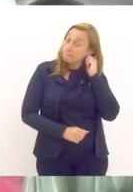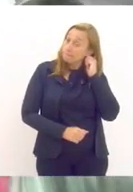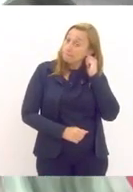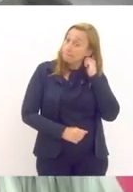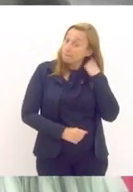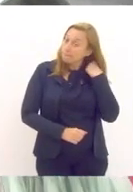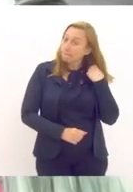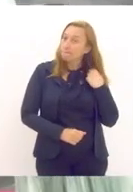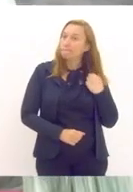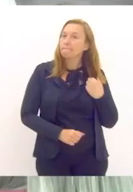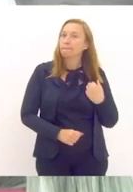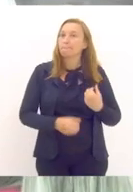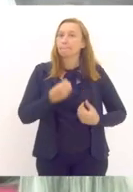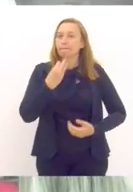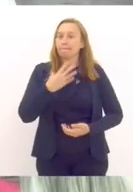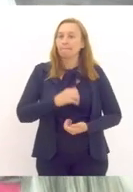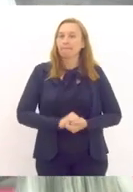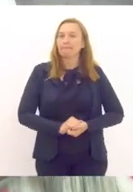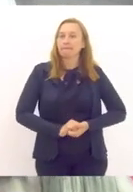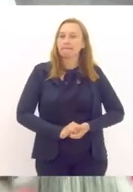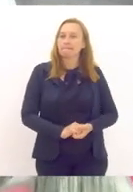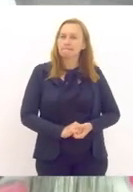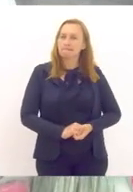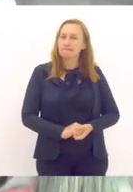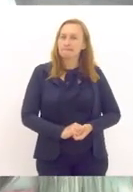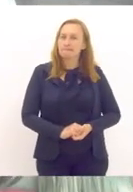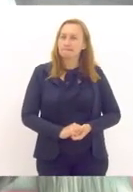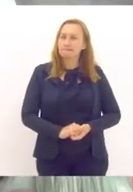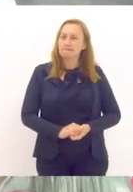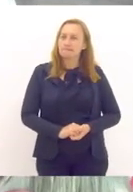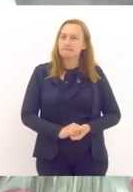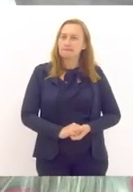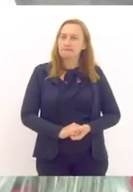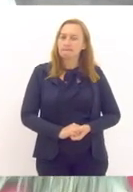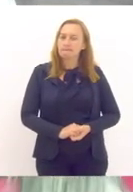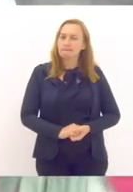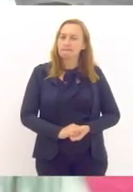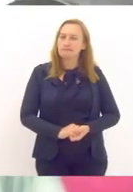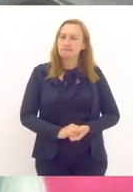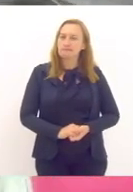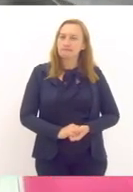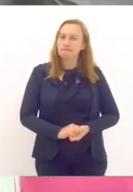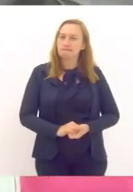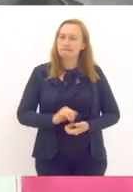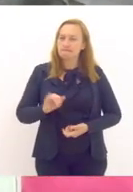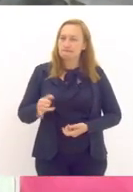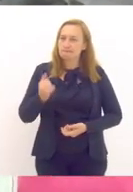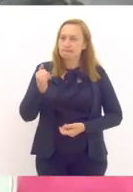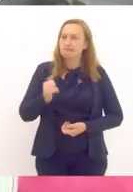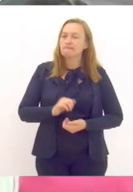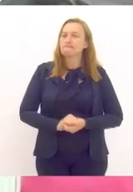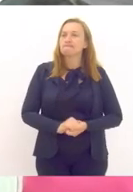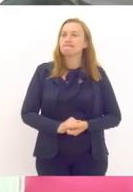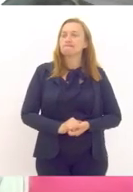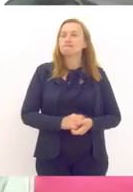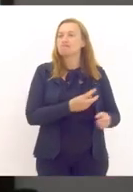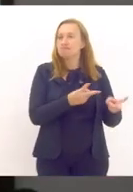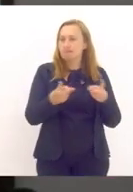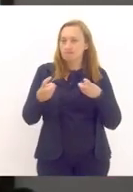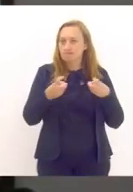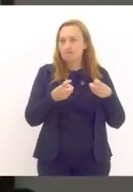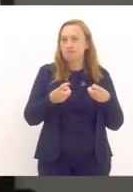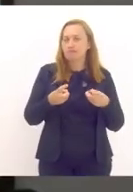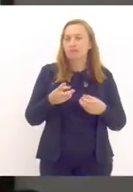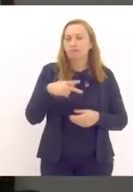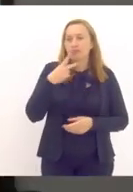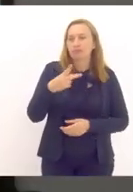Bem, está funcionando bem. O gráfico aqui de inflação, deixa eu sair da frente do projetor. Se nós observarmos, nós estamos